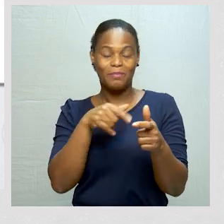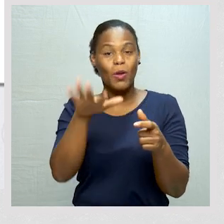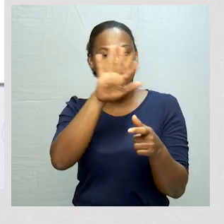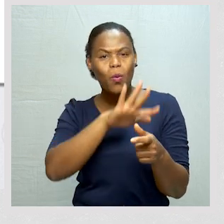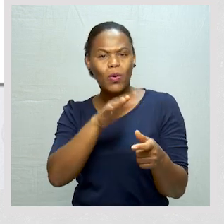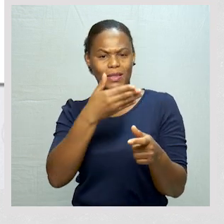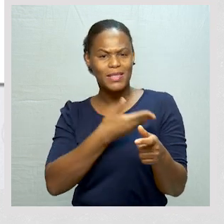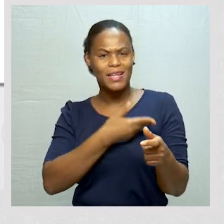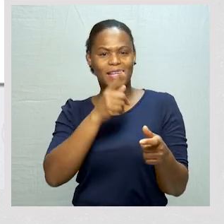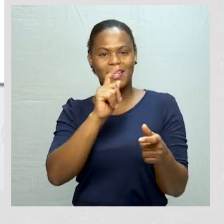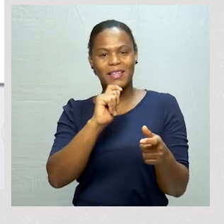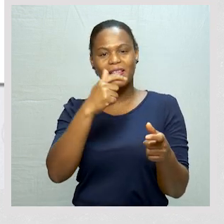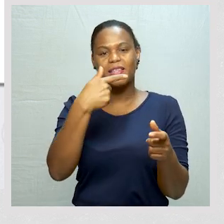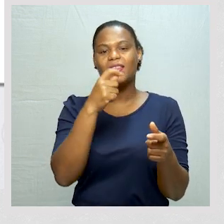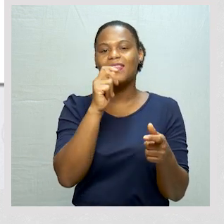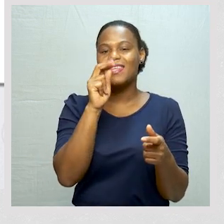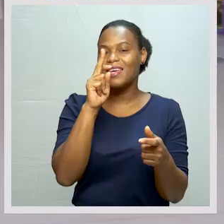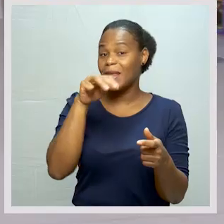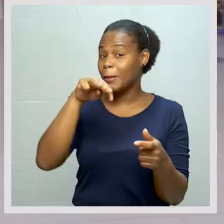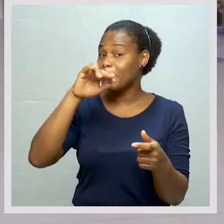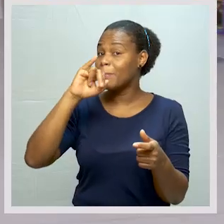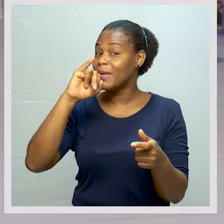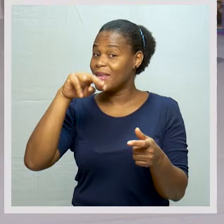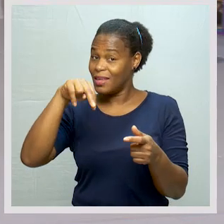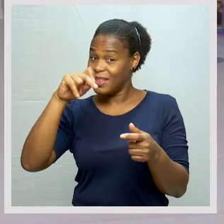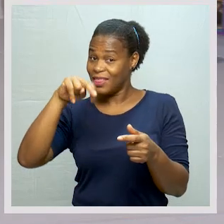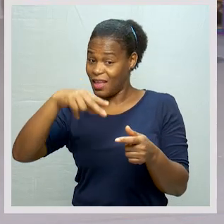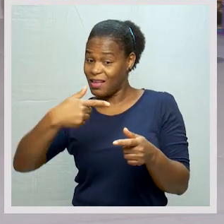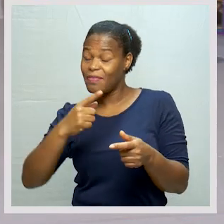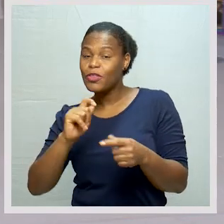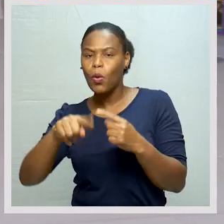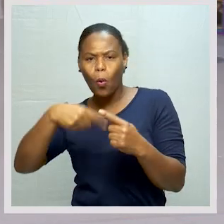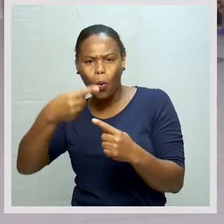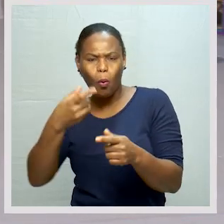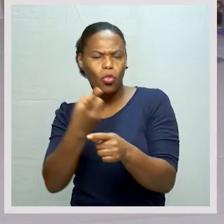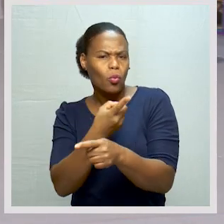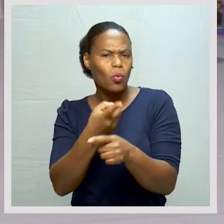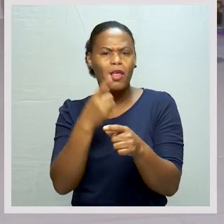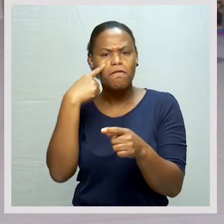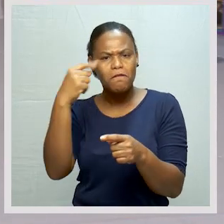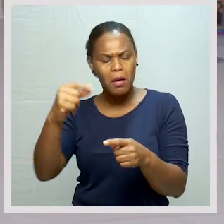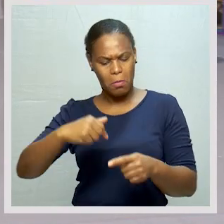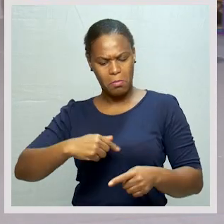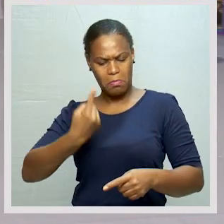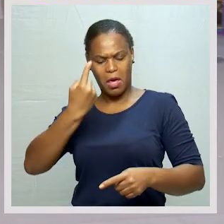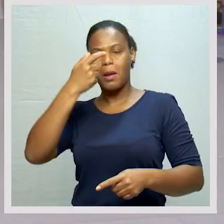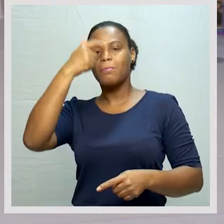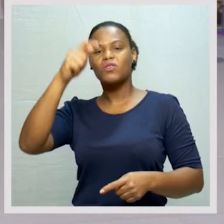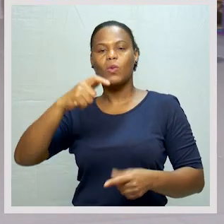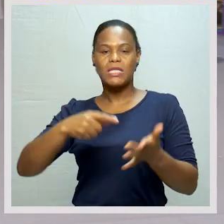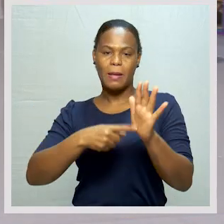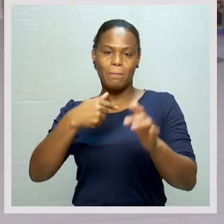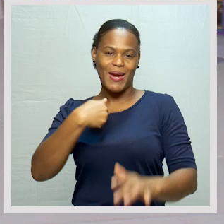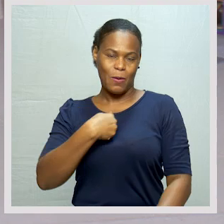na primeira pessoa. Agora, meninos e meninas, vamos tentar identificar algumas marcas do narador